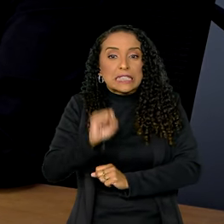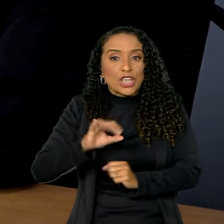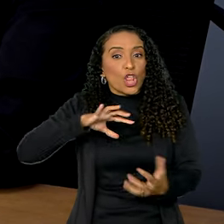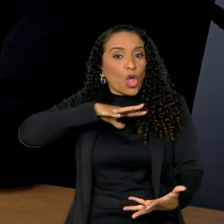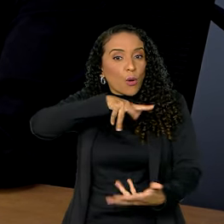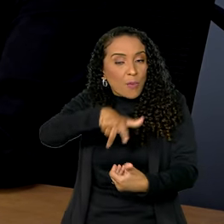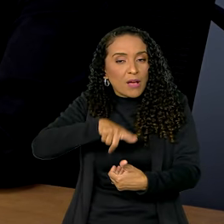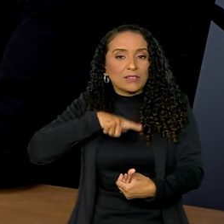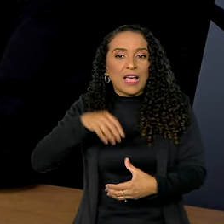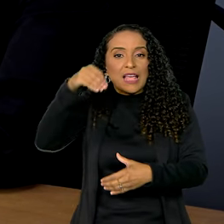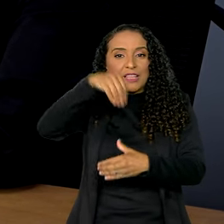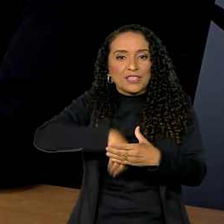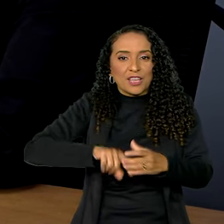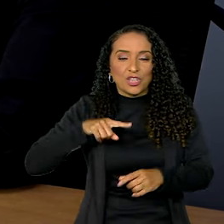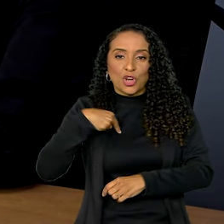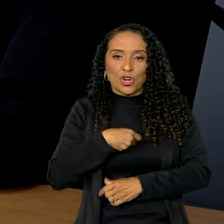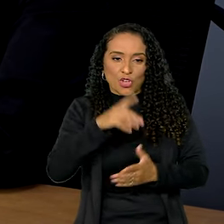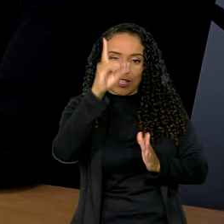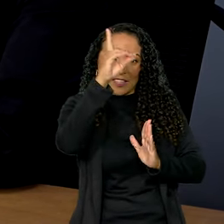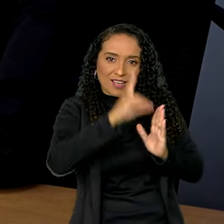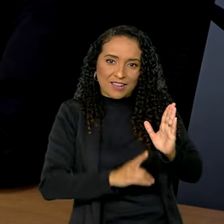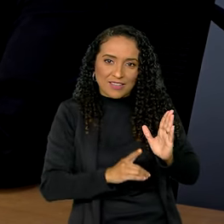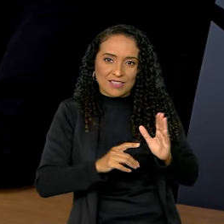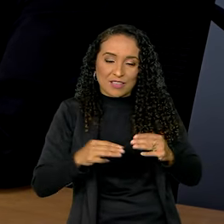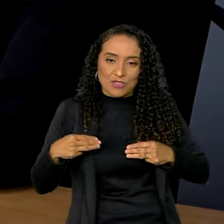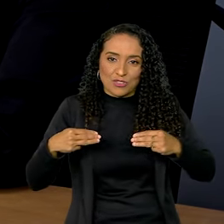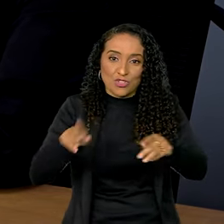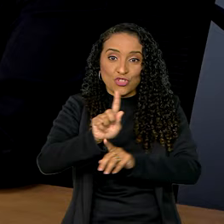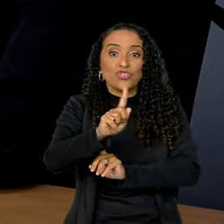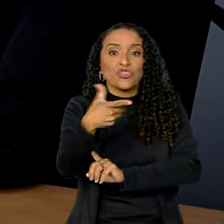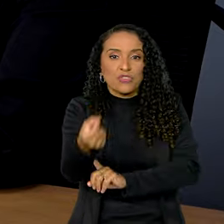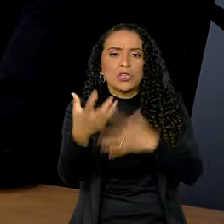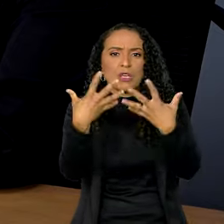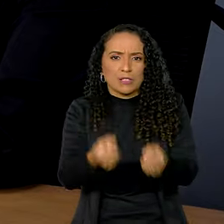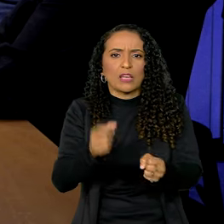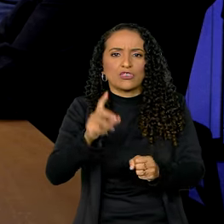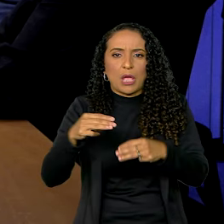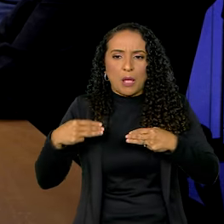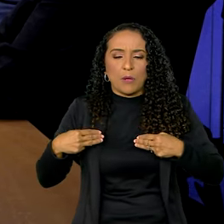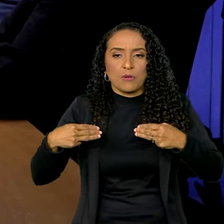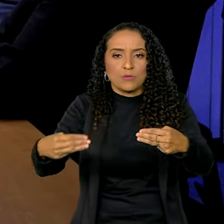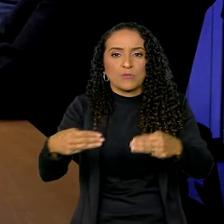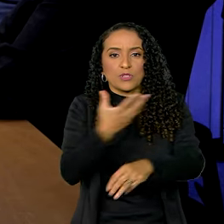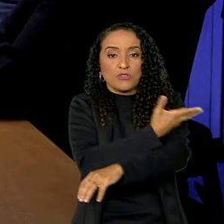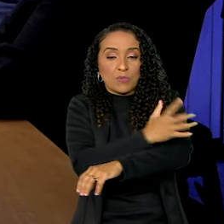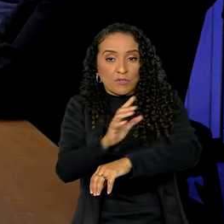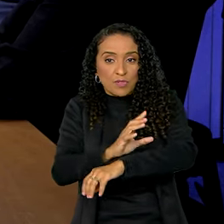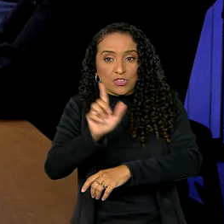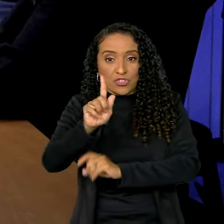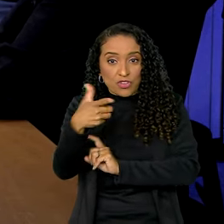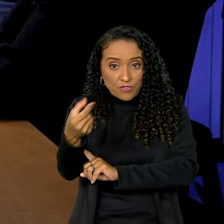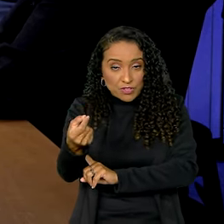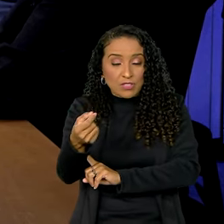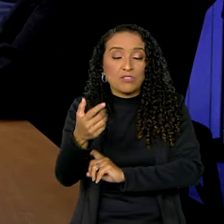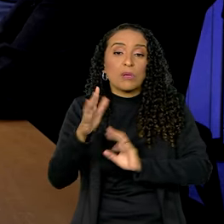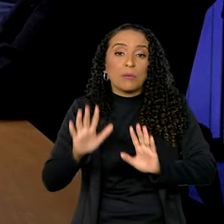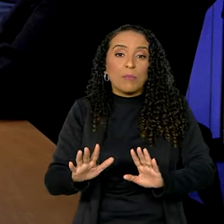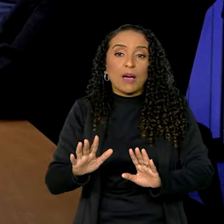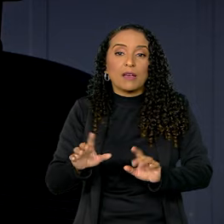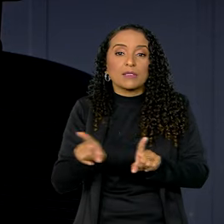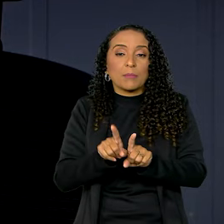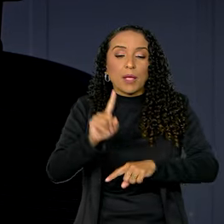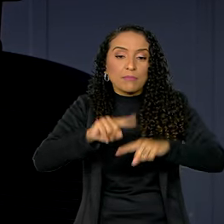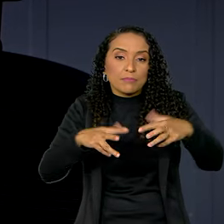global que está inclusive na nossa declaração ministerial do G20 é reconhecido né pela pelos ministros de Meio Ambiente do G20 mas um